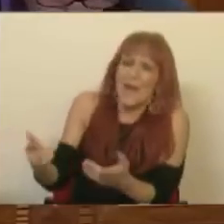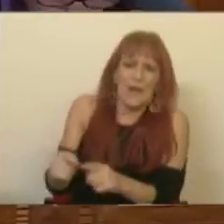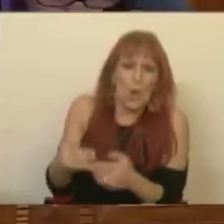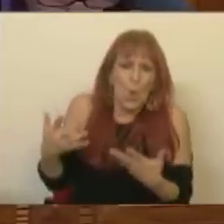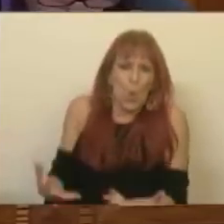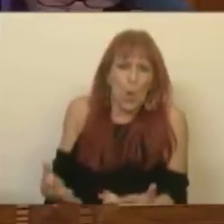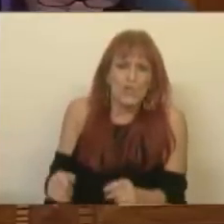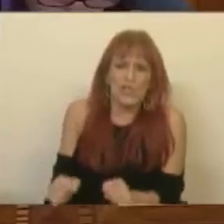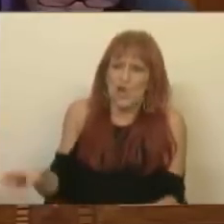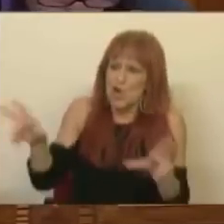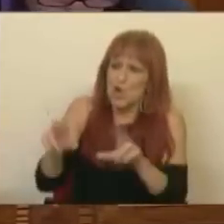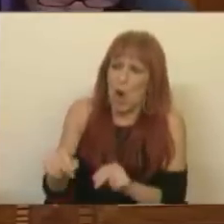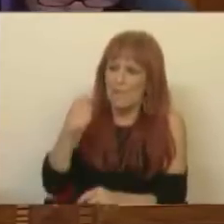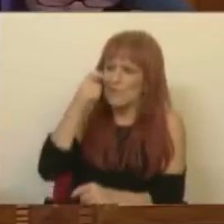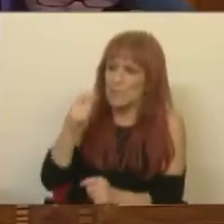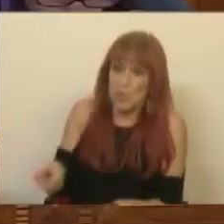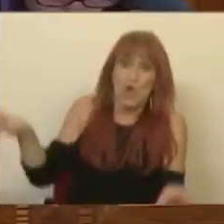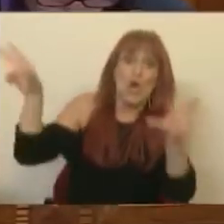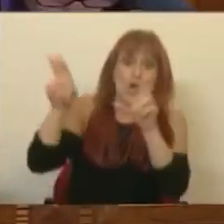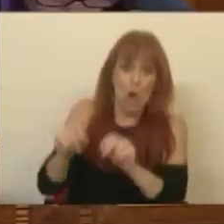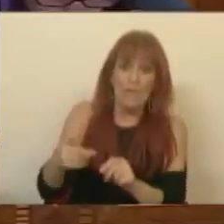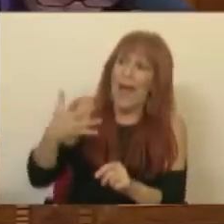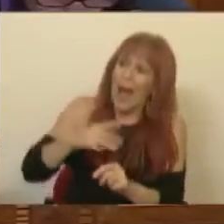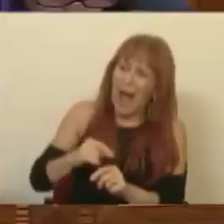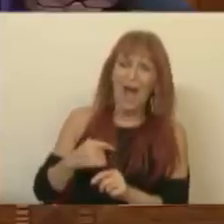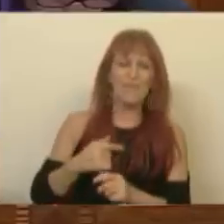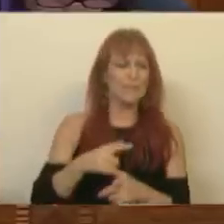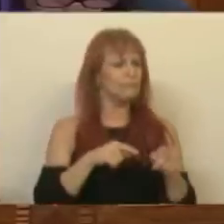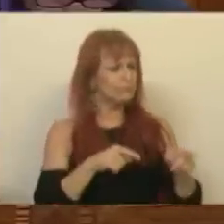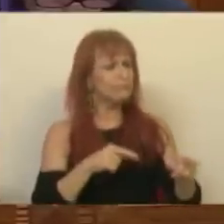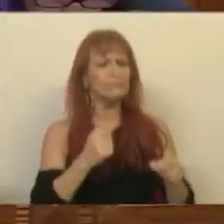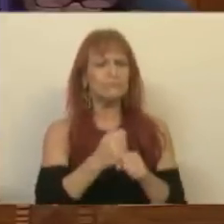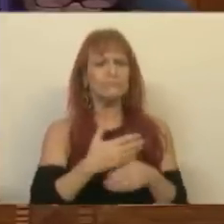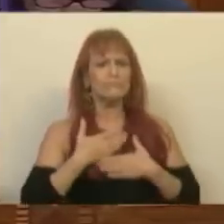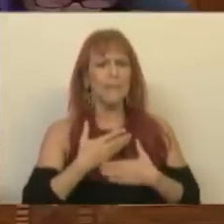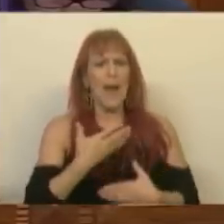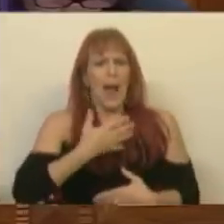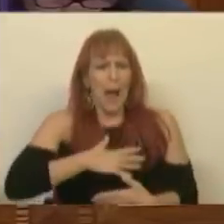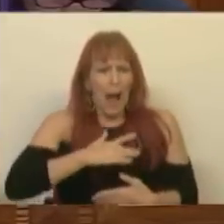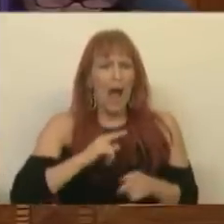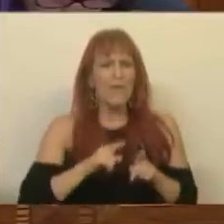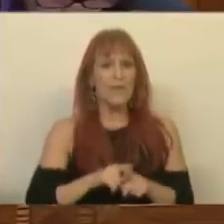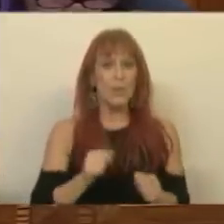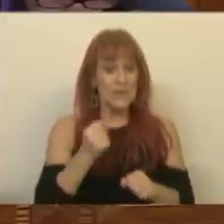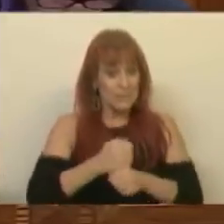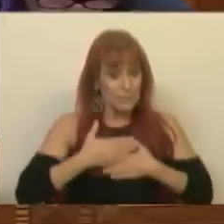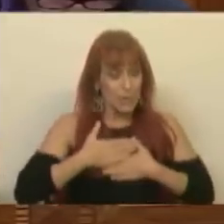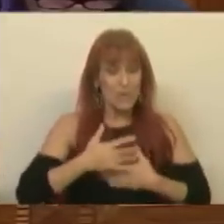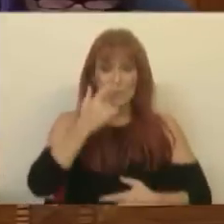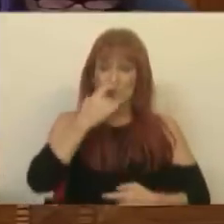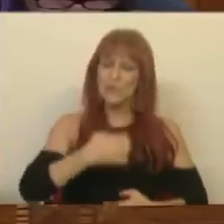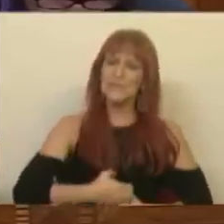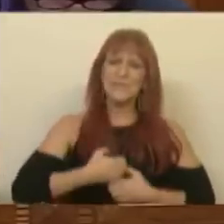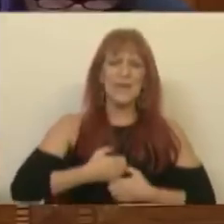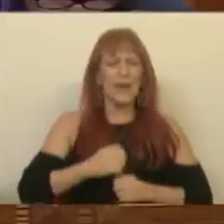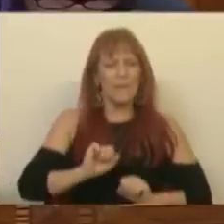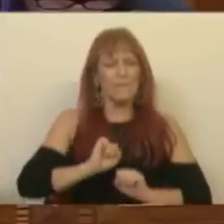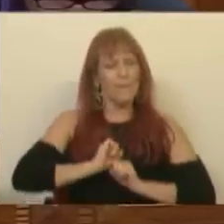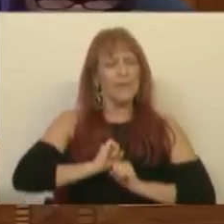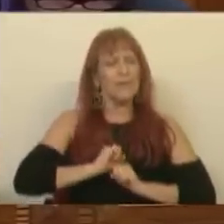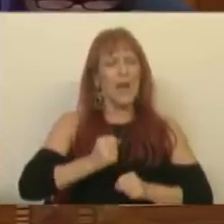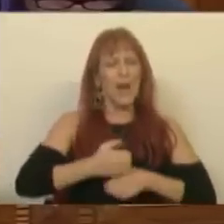hoje novas pessoas a quererem abraçar uma carreira que tem que ser uma carreira que as pessoas se sintam como sua